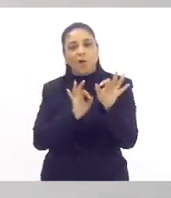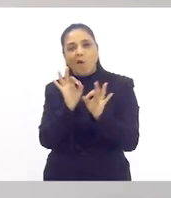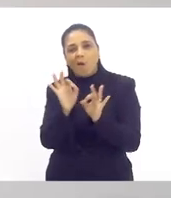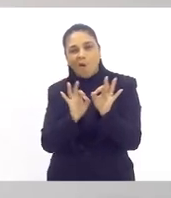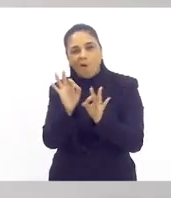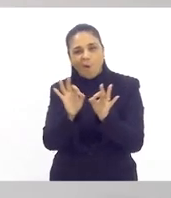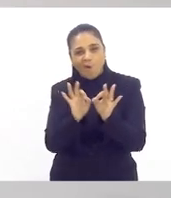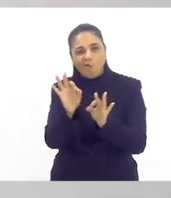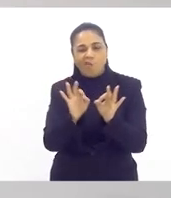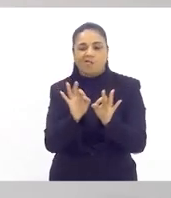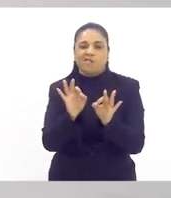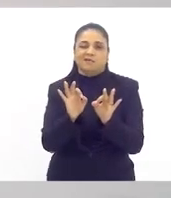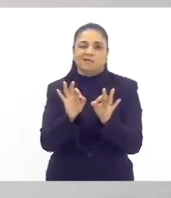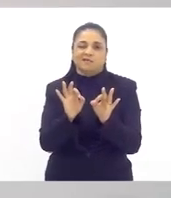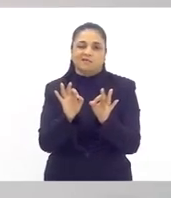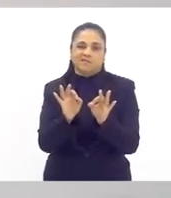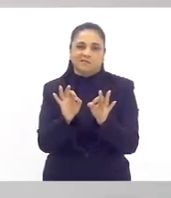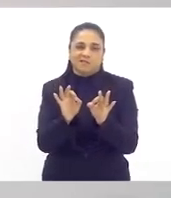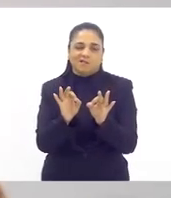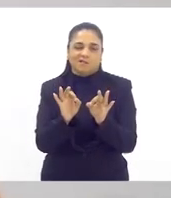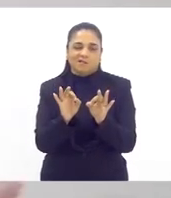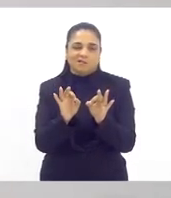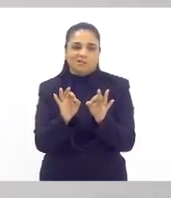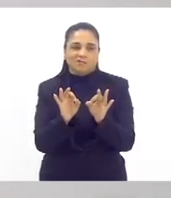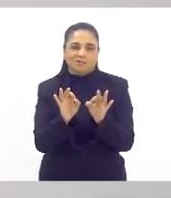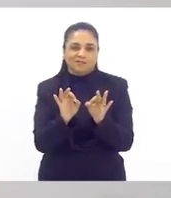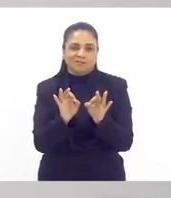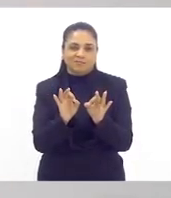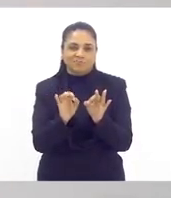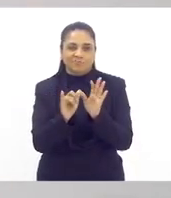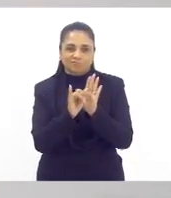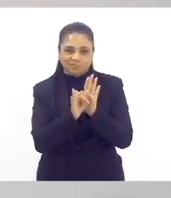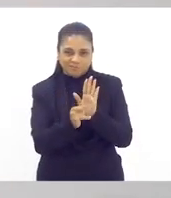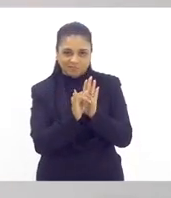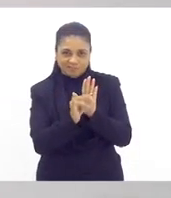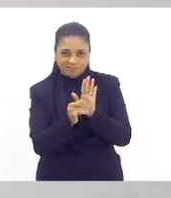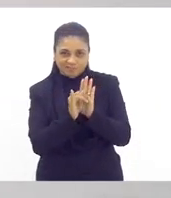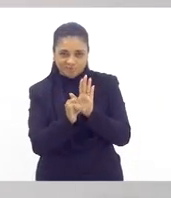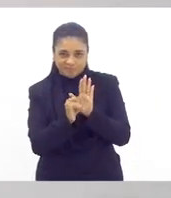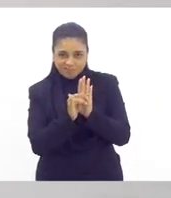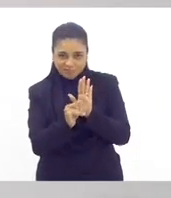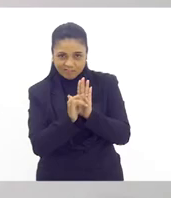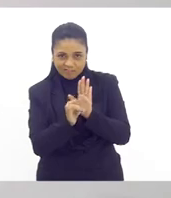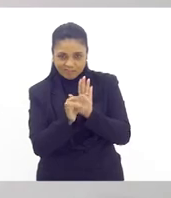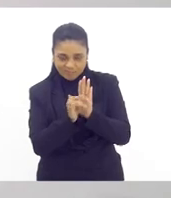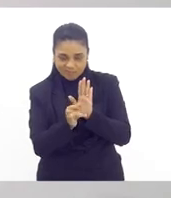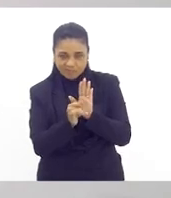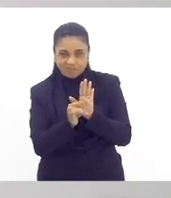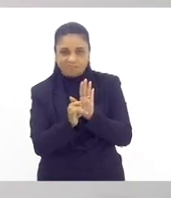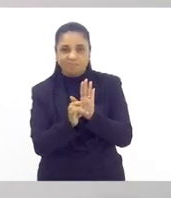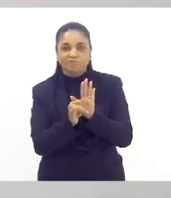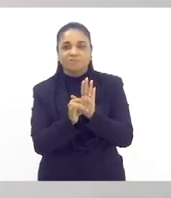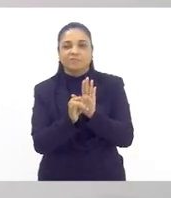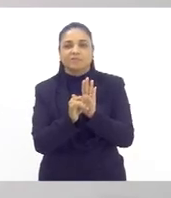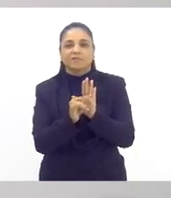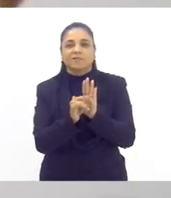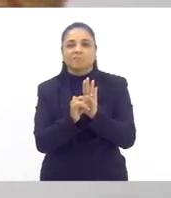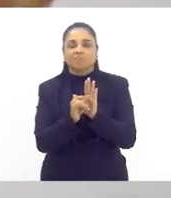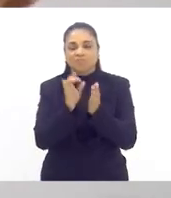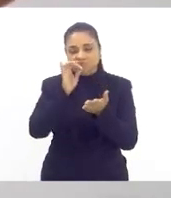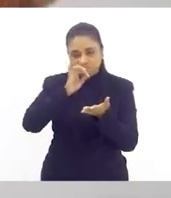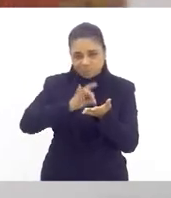e customização dos nossos dos nossos editais que é o edital que materializa né exatamente